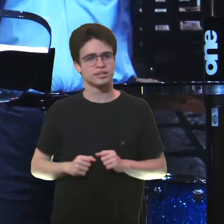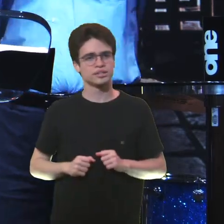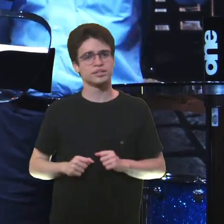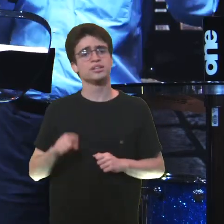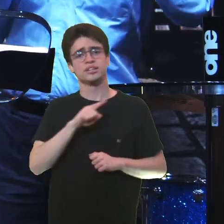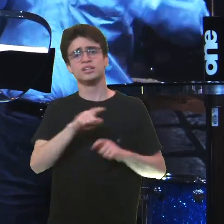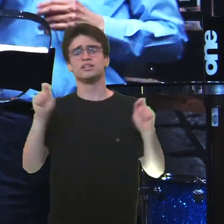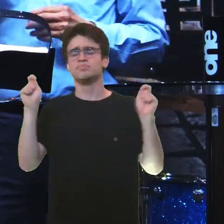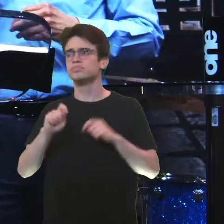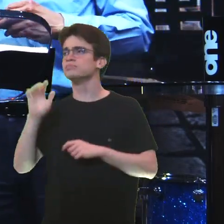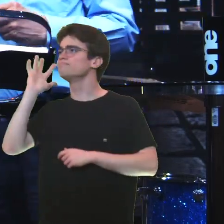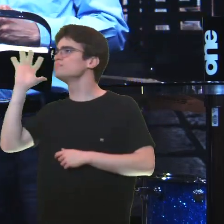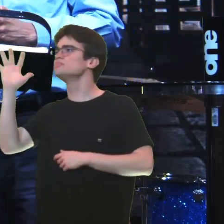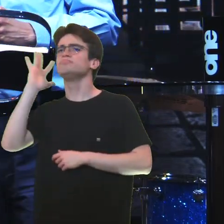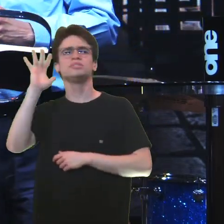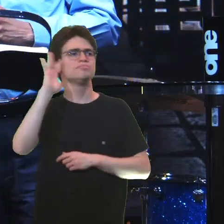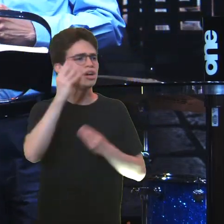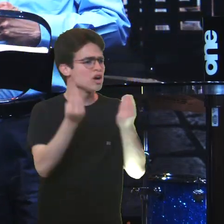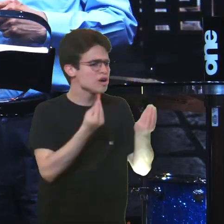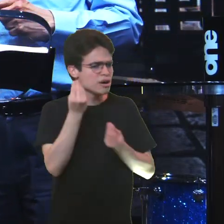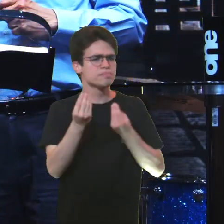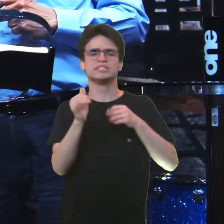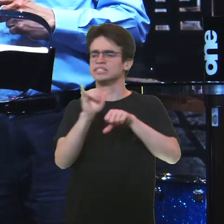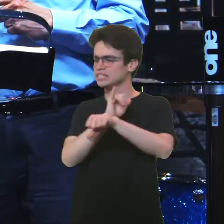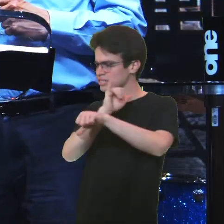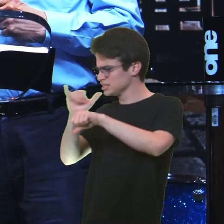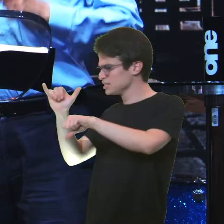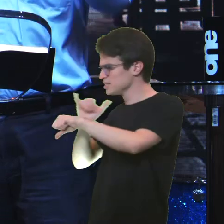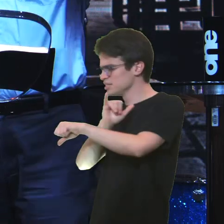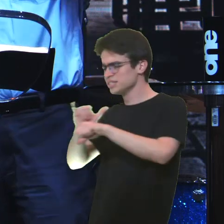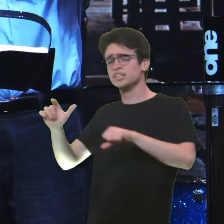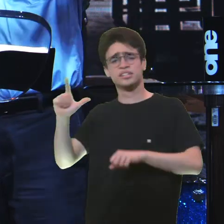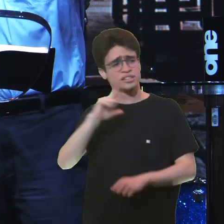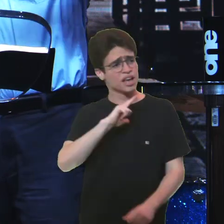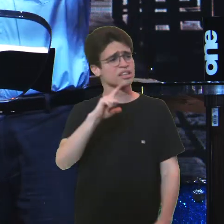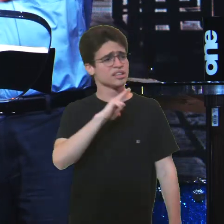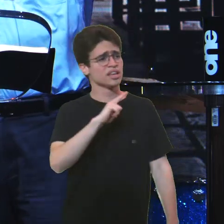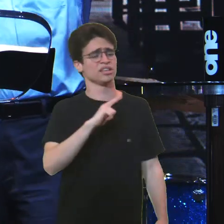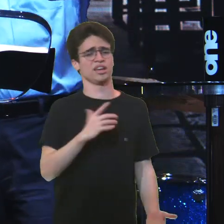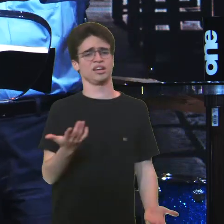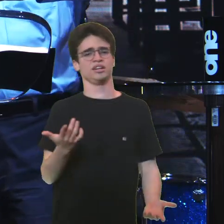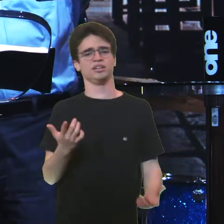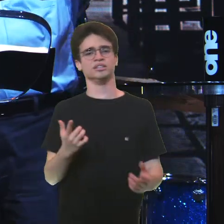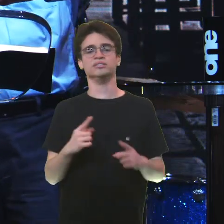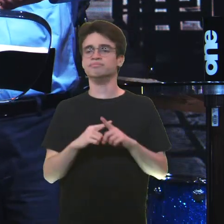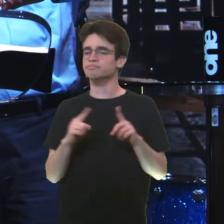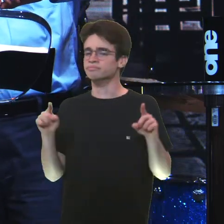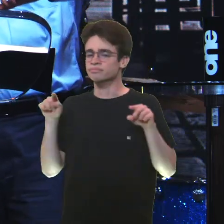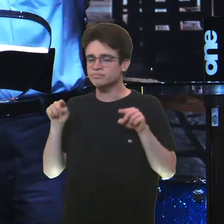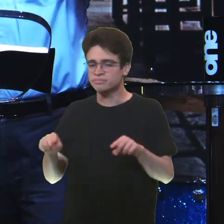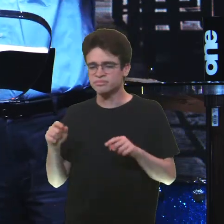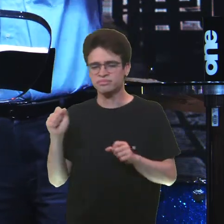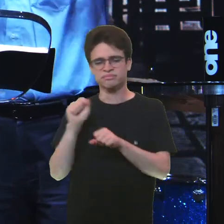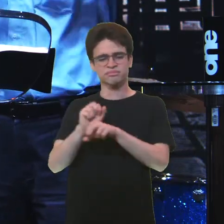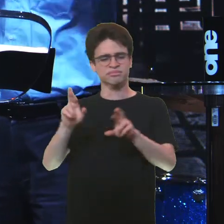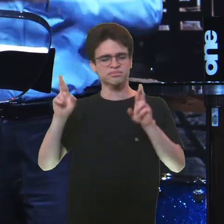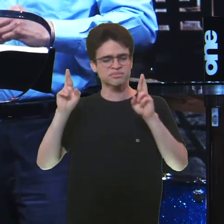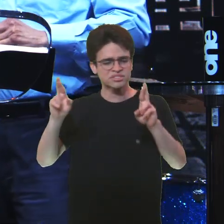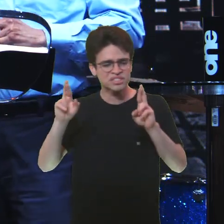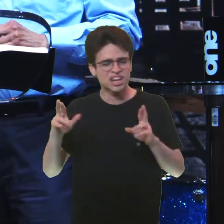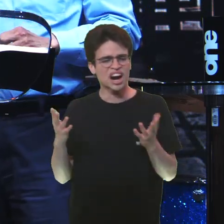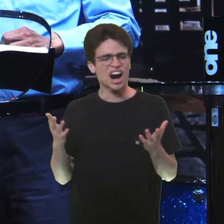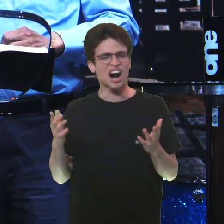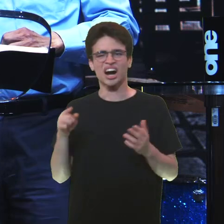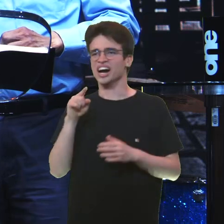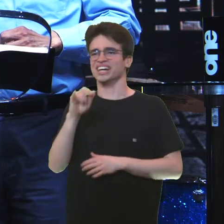pensar en que hay opciones de en la vida. pensar de que existem opções para a vida. Pero esa esperanza Mas essa esperança no la va a llevar la